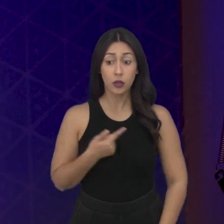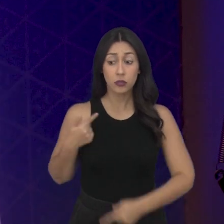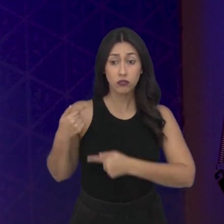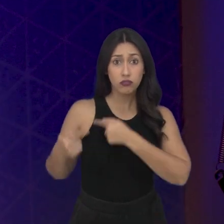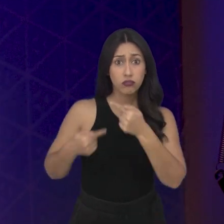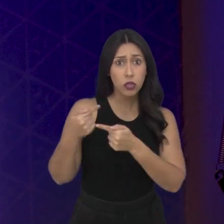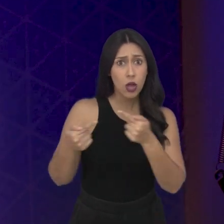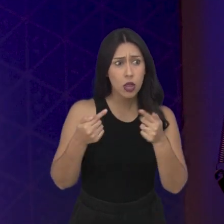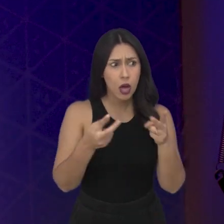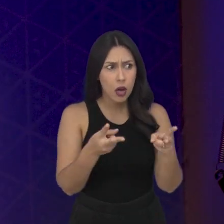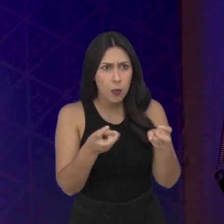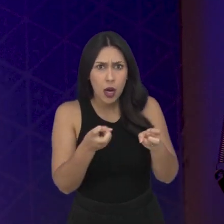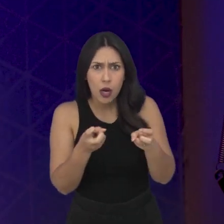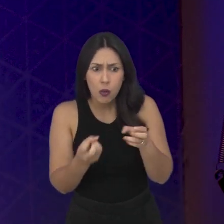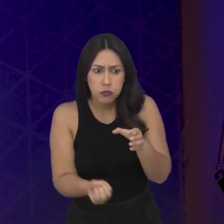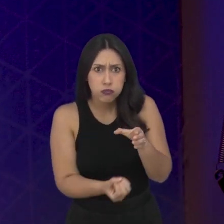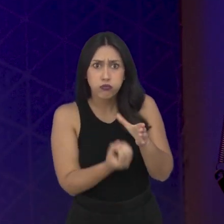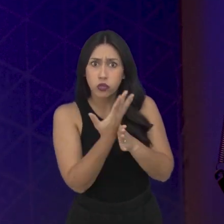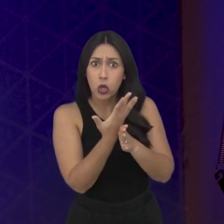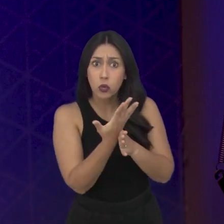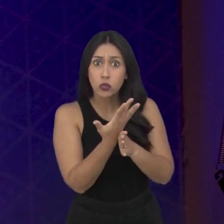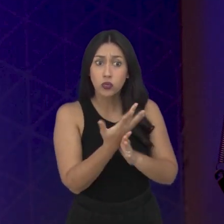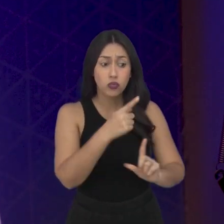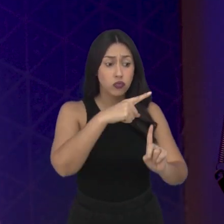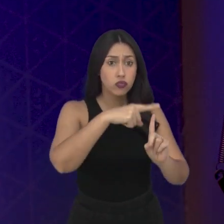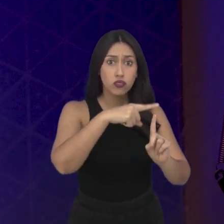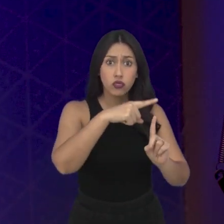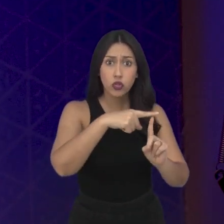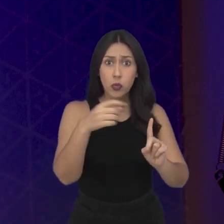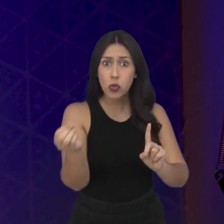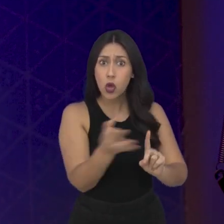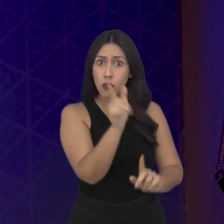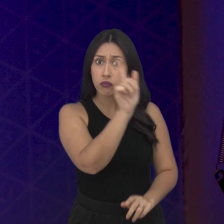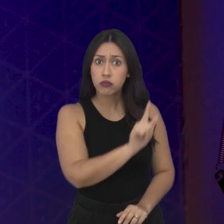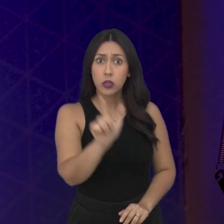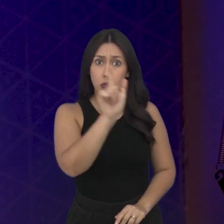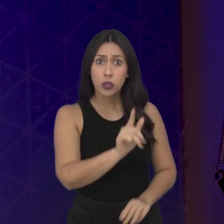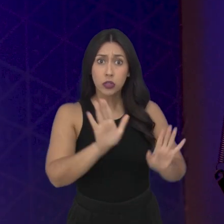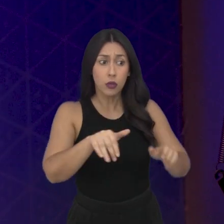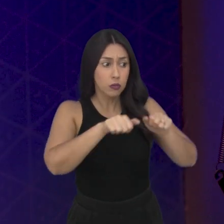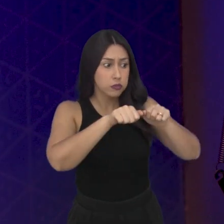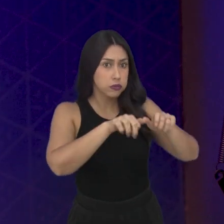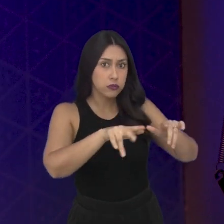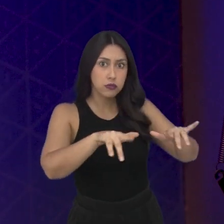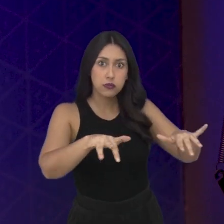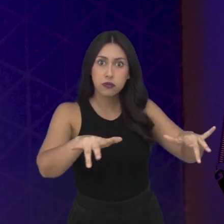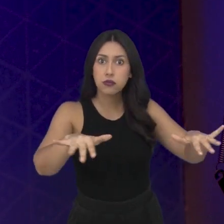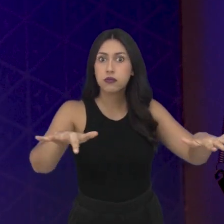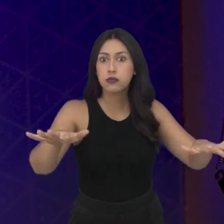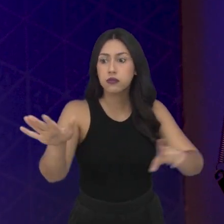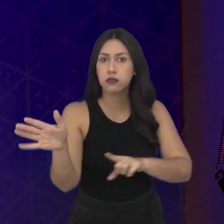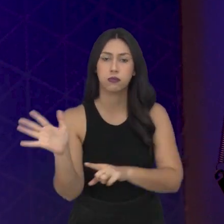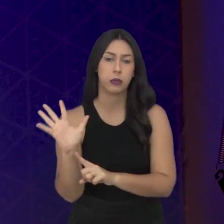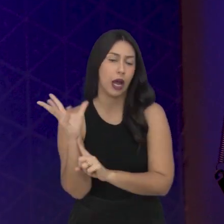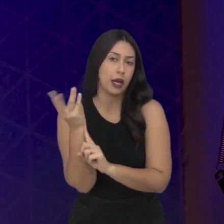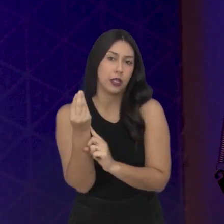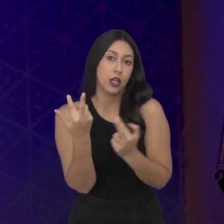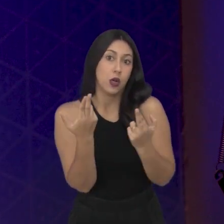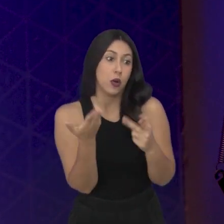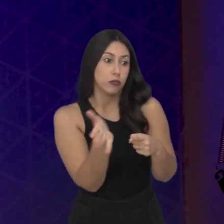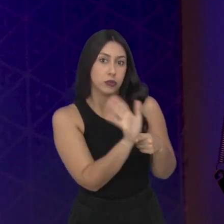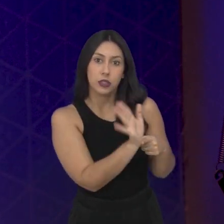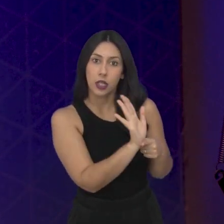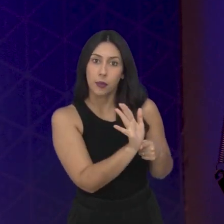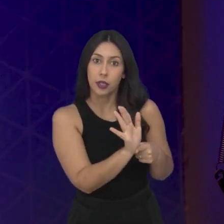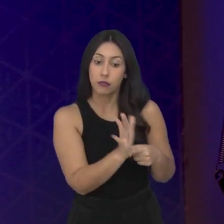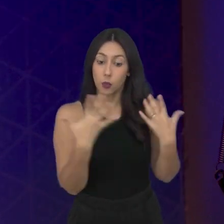A nossa geração está presenciando o surgimento de um novo gênero literário, que também já está se espalhando para outras formas de arte, como o